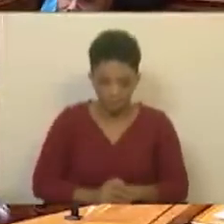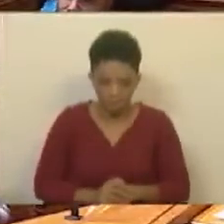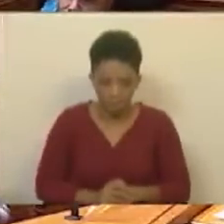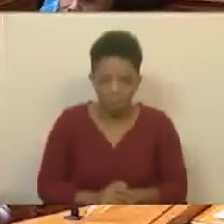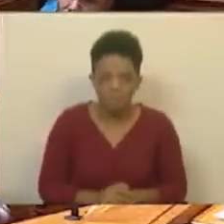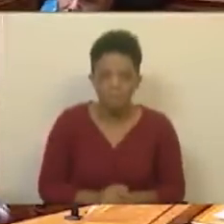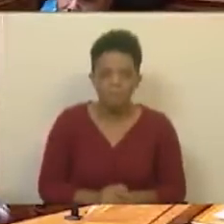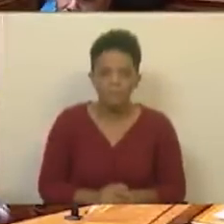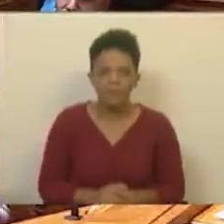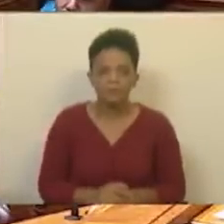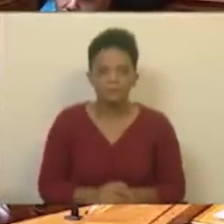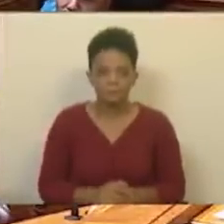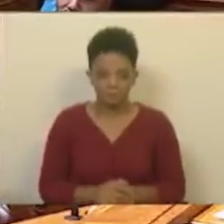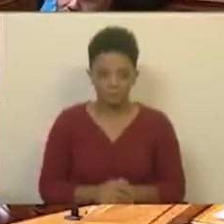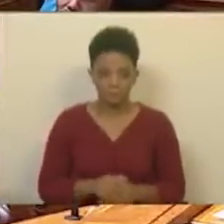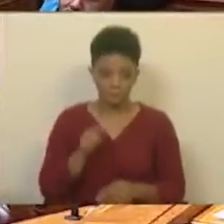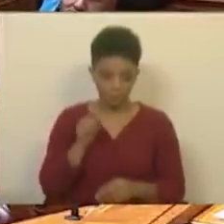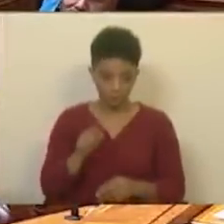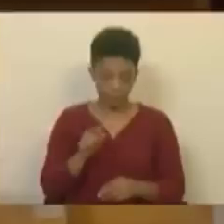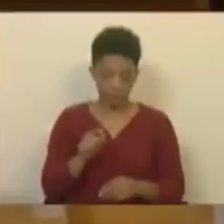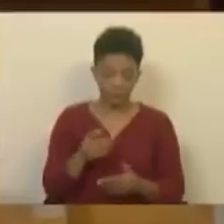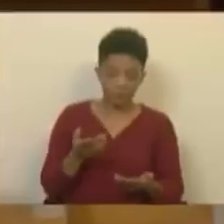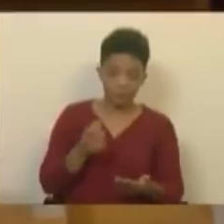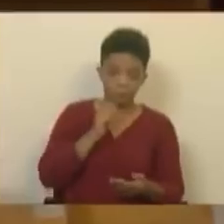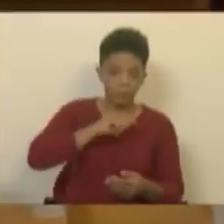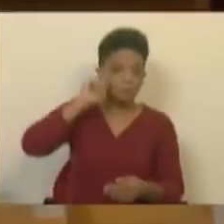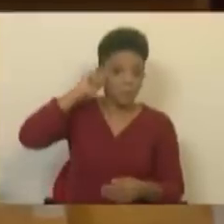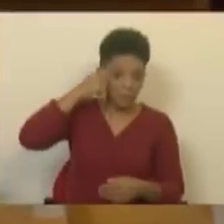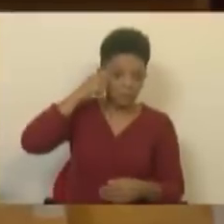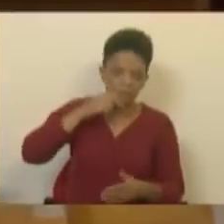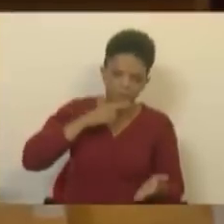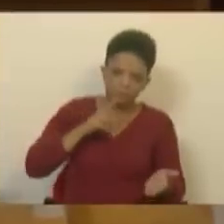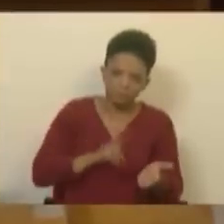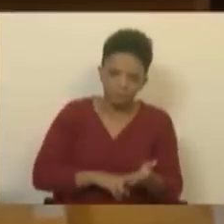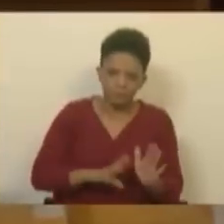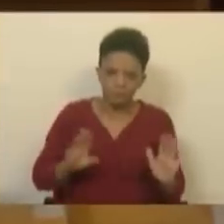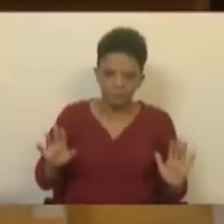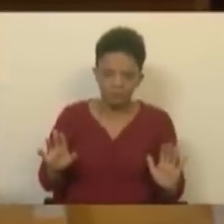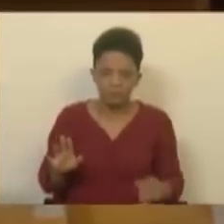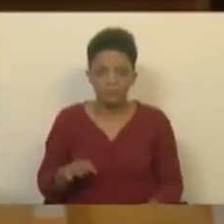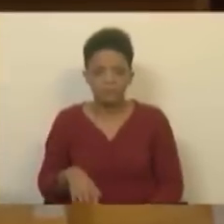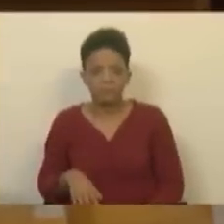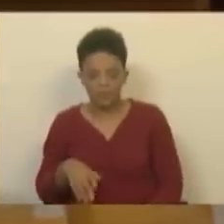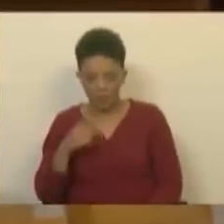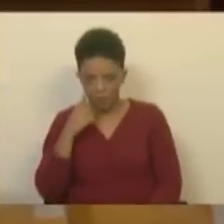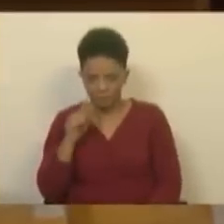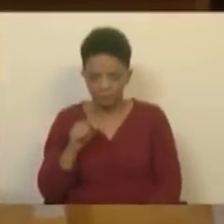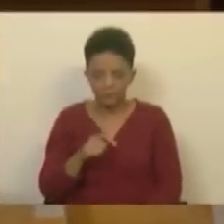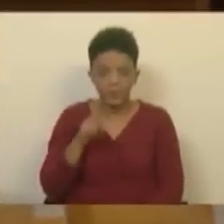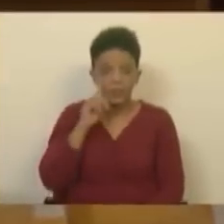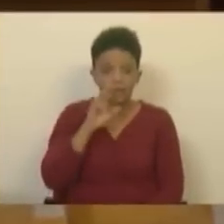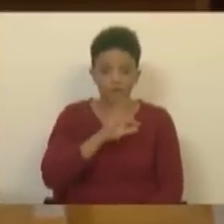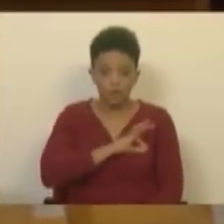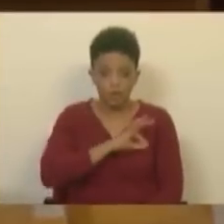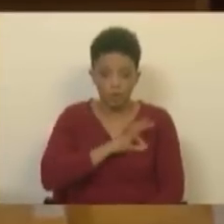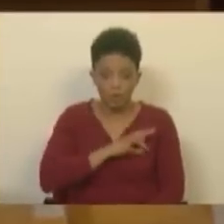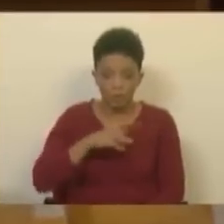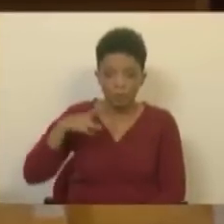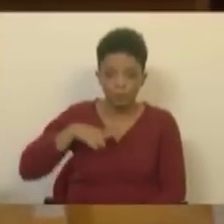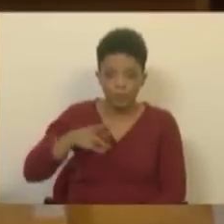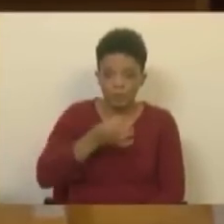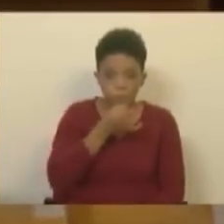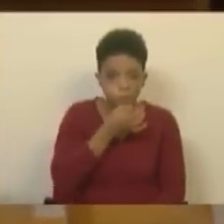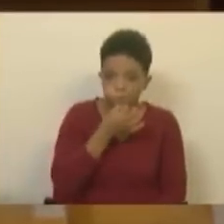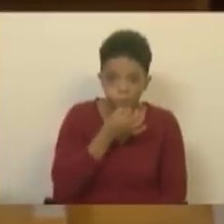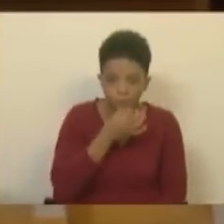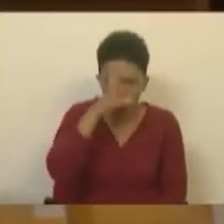e isso pode ser uma consequência É verdade senhor repara como é que uma senhora que nem português sabe